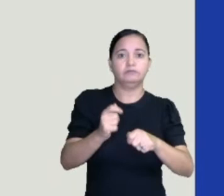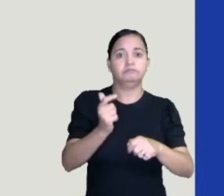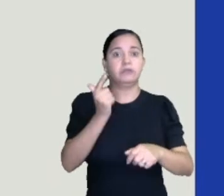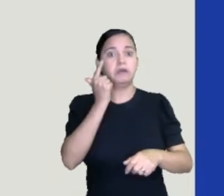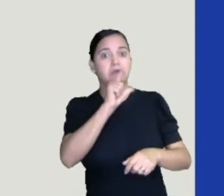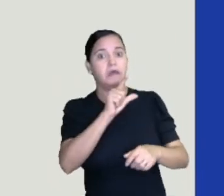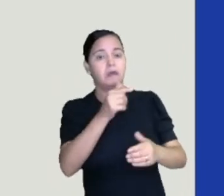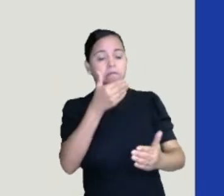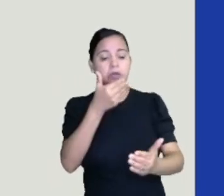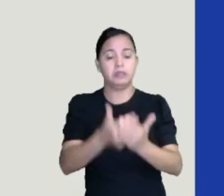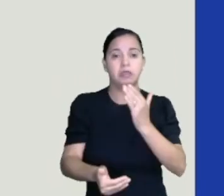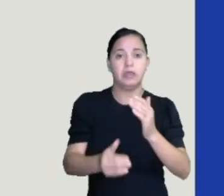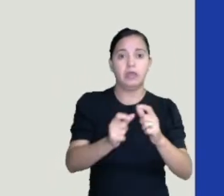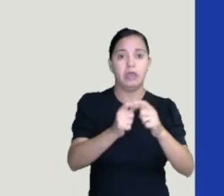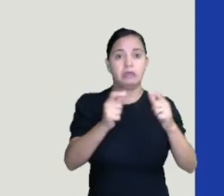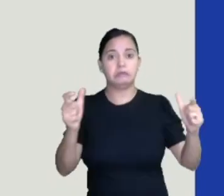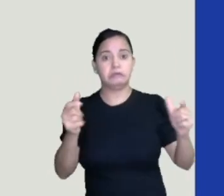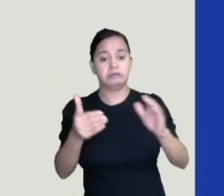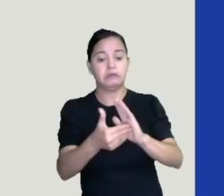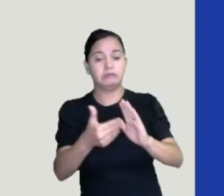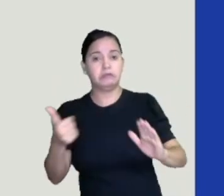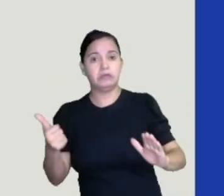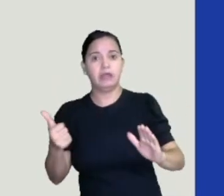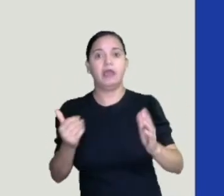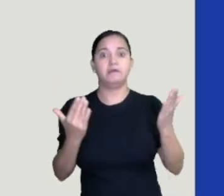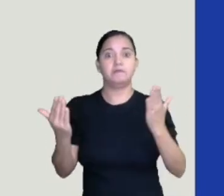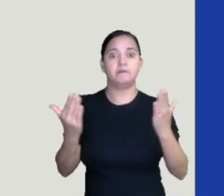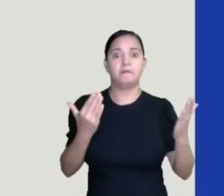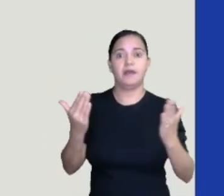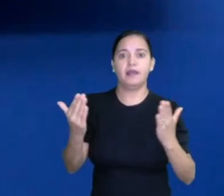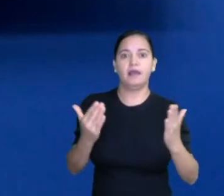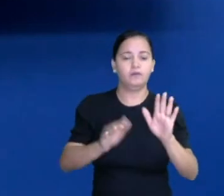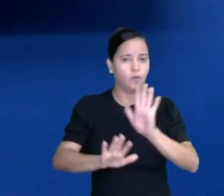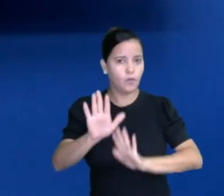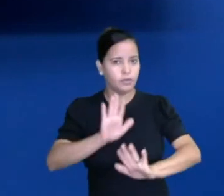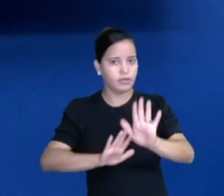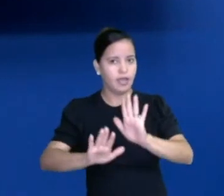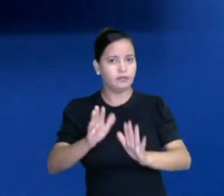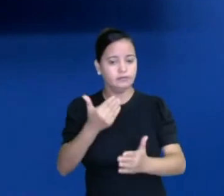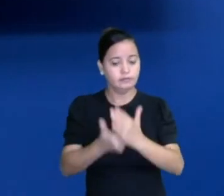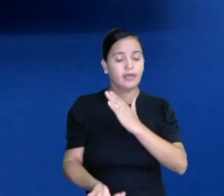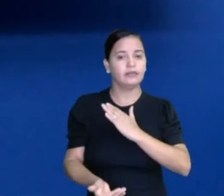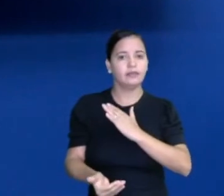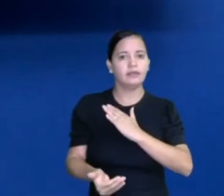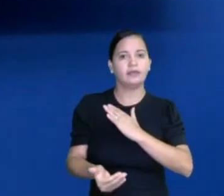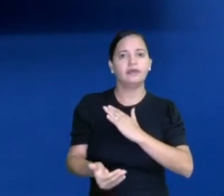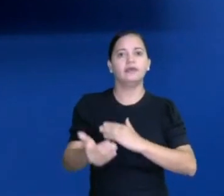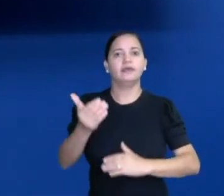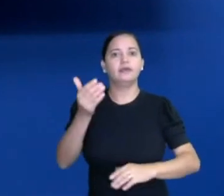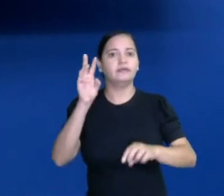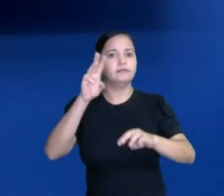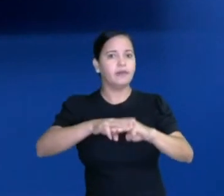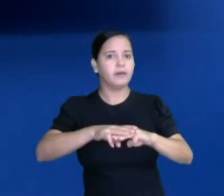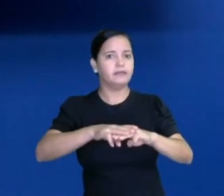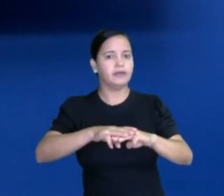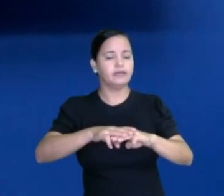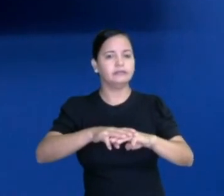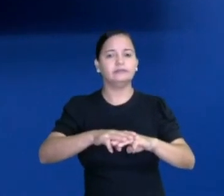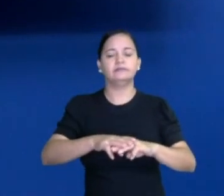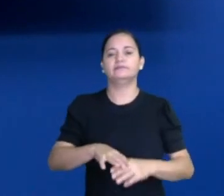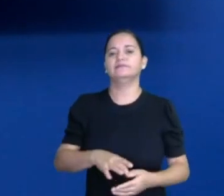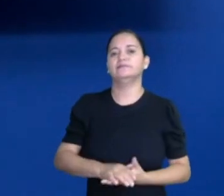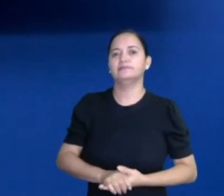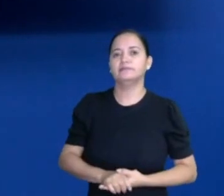perder, acrescentar, tirar e comparar. Cuidado com a palavra perder num problema matemático,